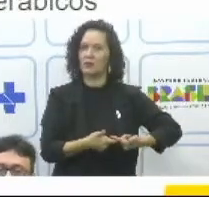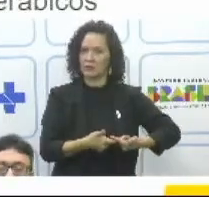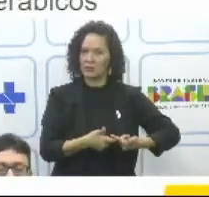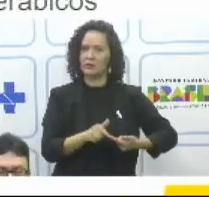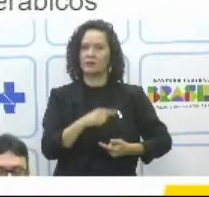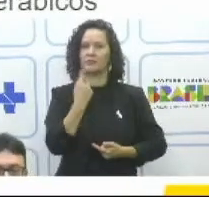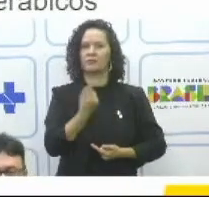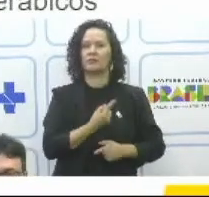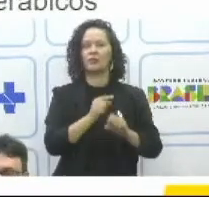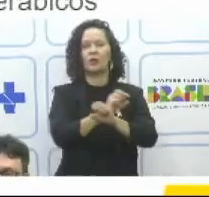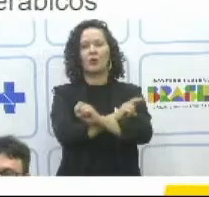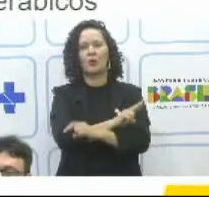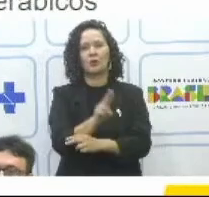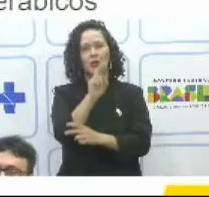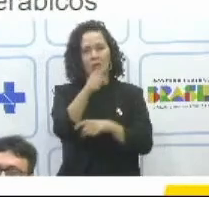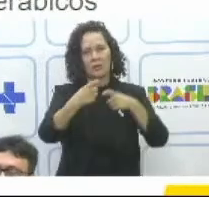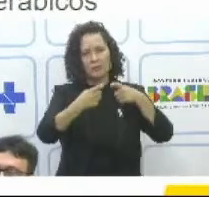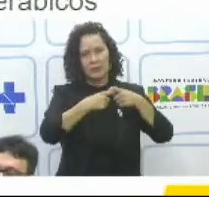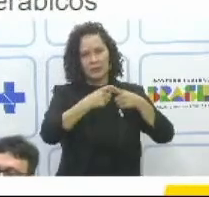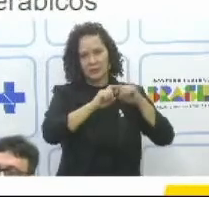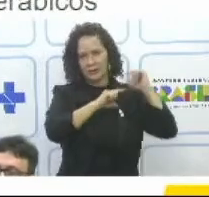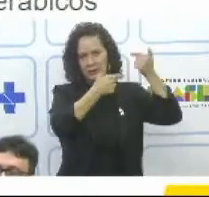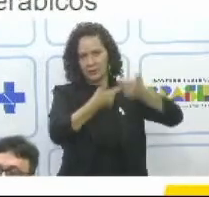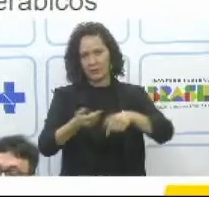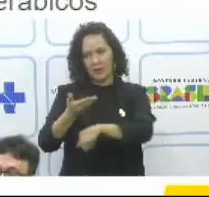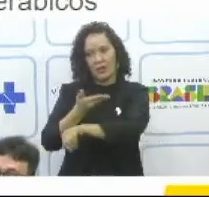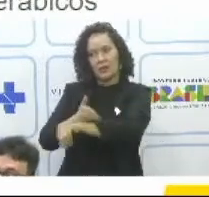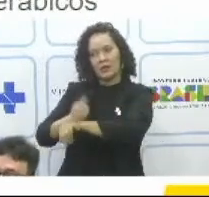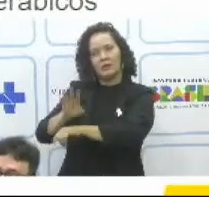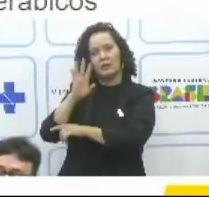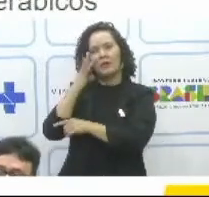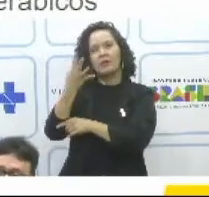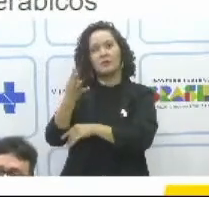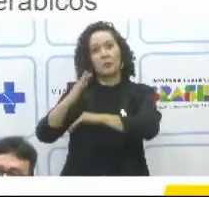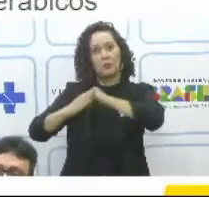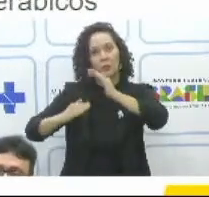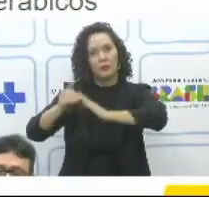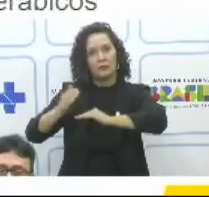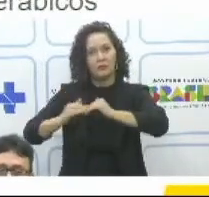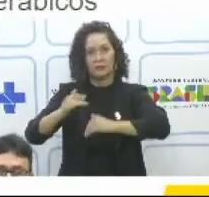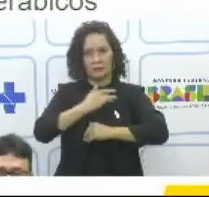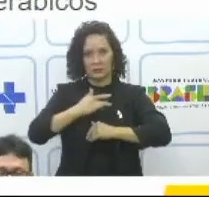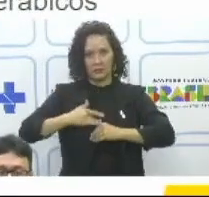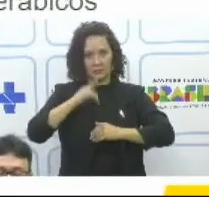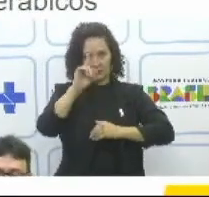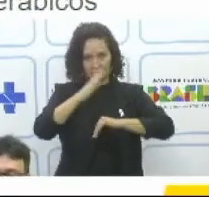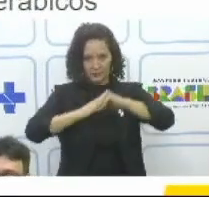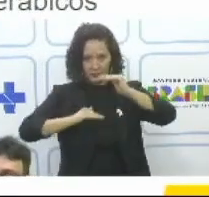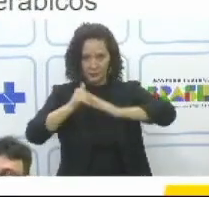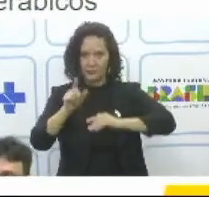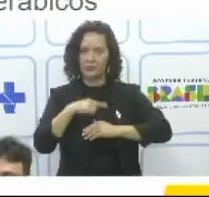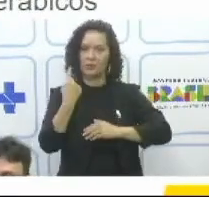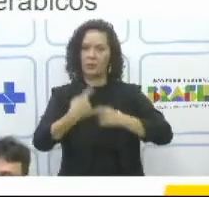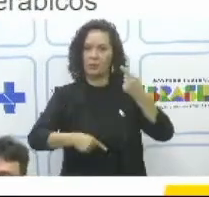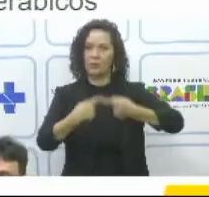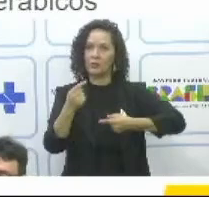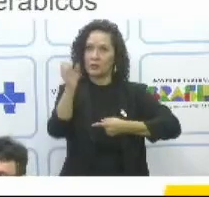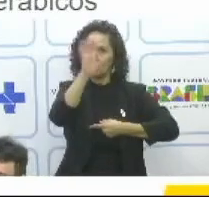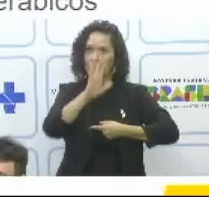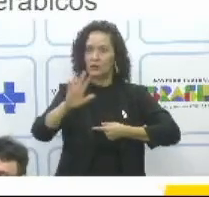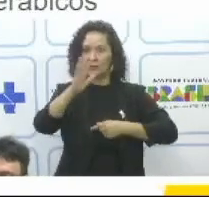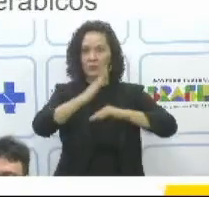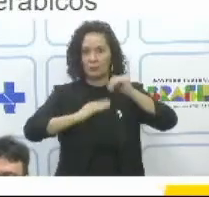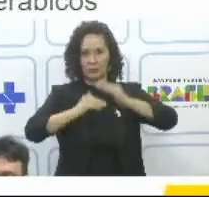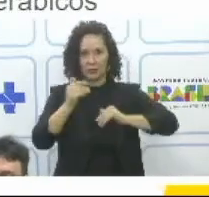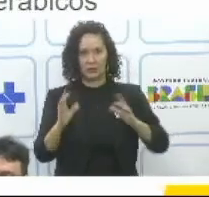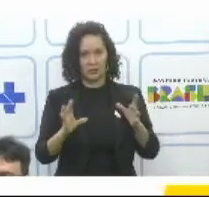chamado, né, de medicinas tradicionais, e as práticas realizadas pelos profissionais de saúde são as práticas que estão na Política Nacional de